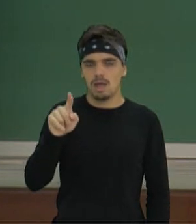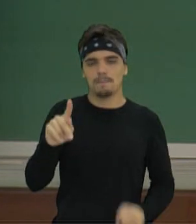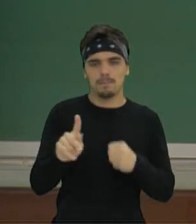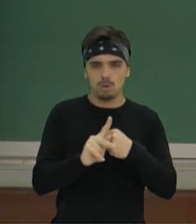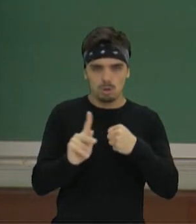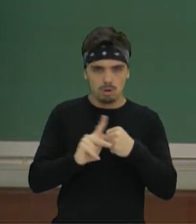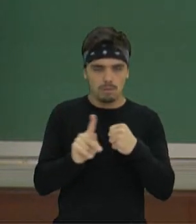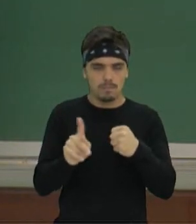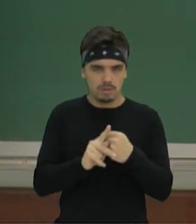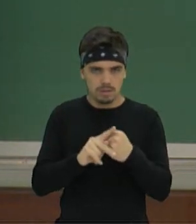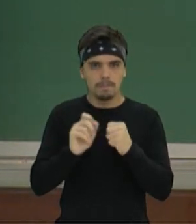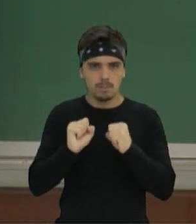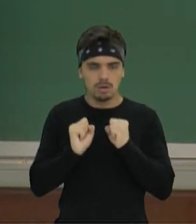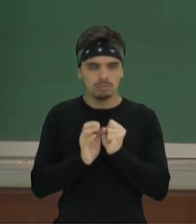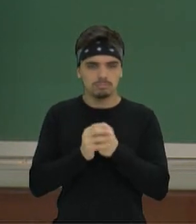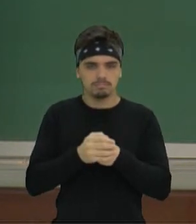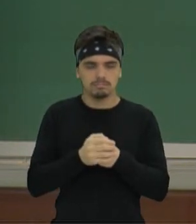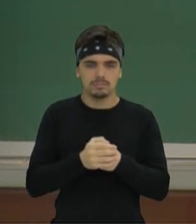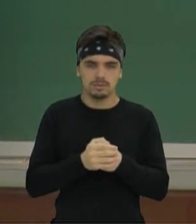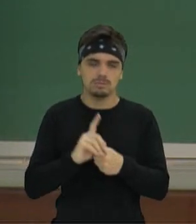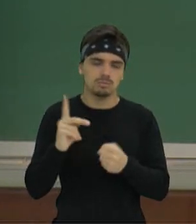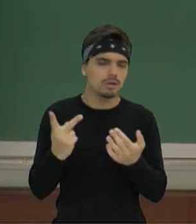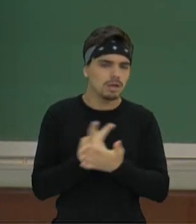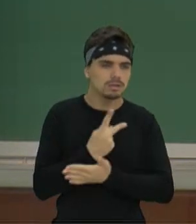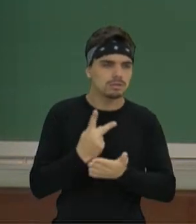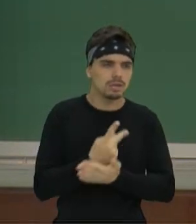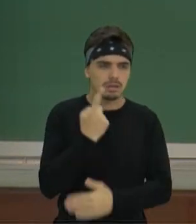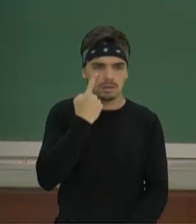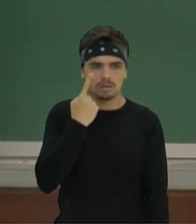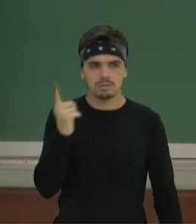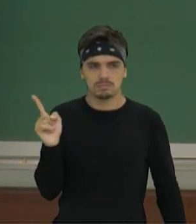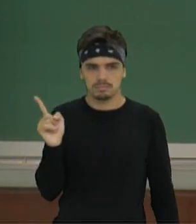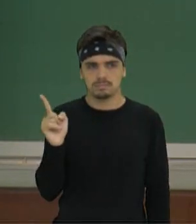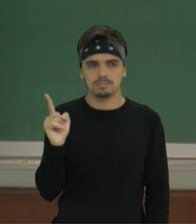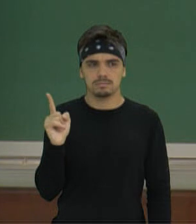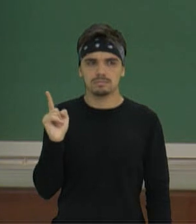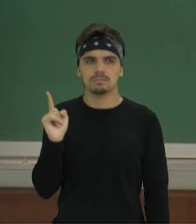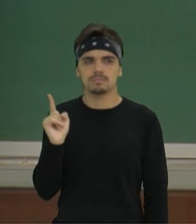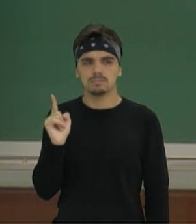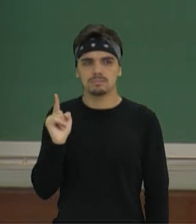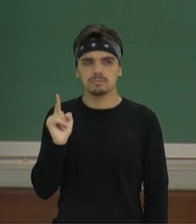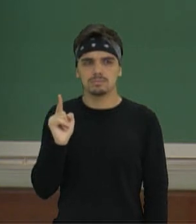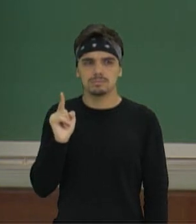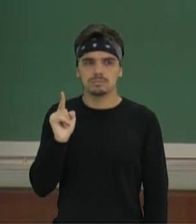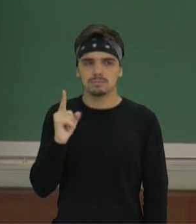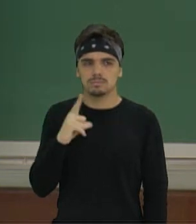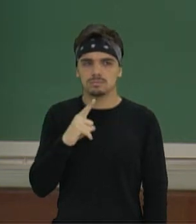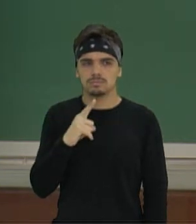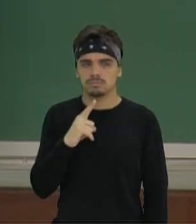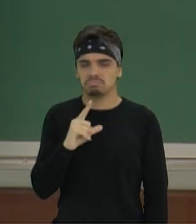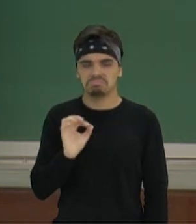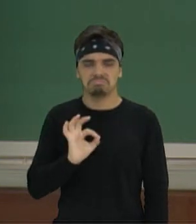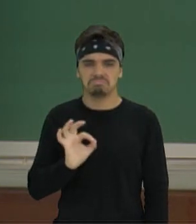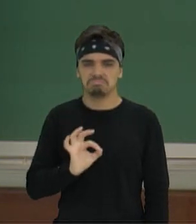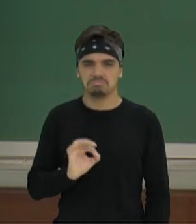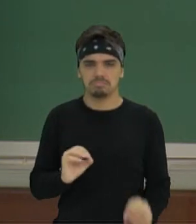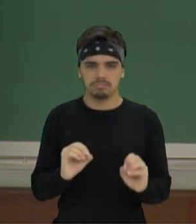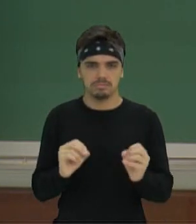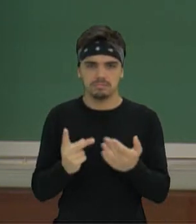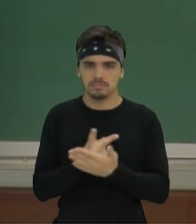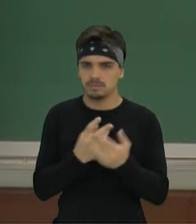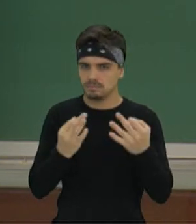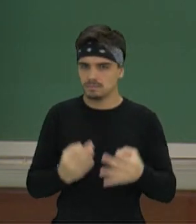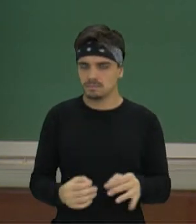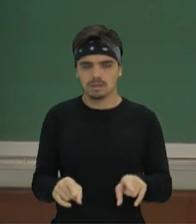pronome, então ele pode ser omitido. Não estaria errado se você dissesse I think that it is drowning. Estaria perfeito,